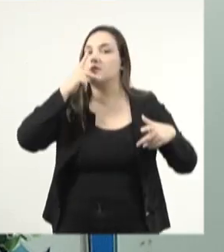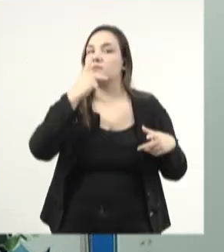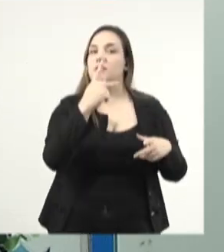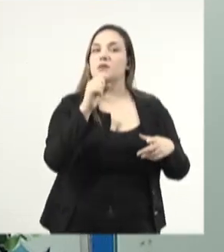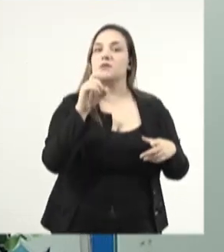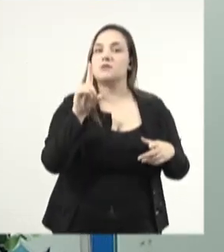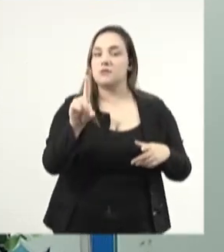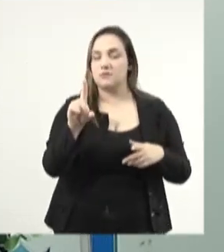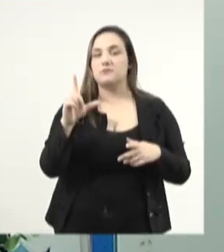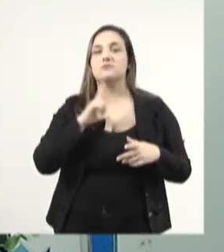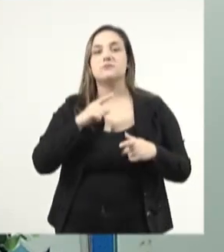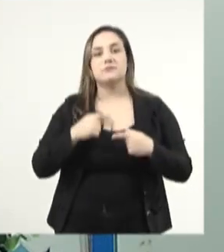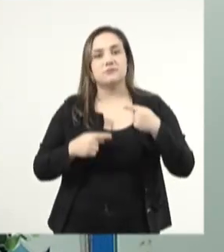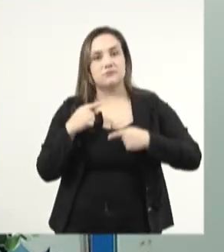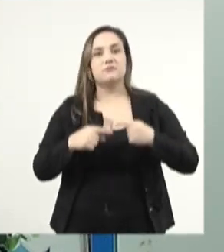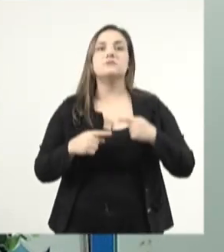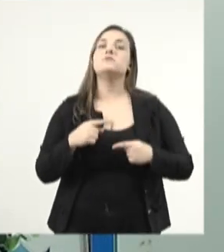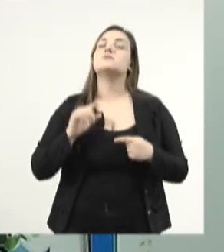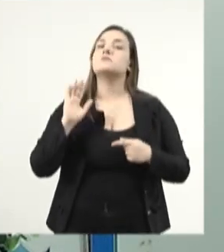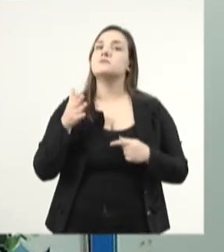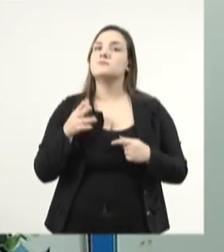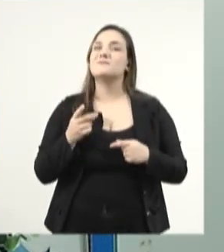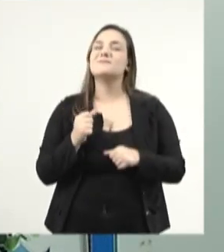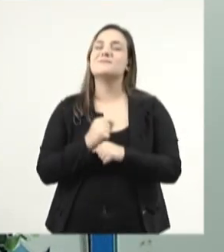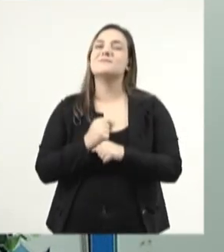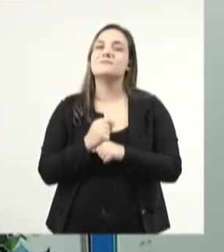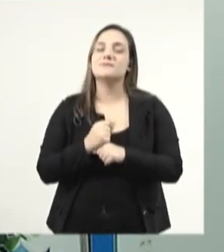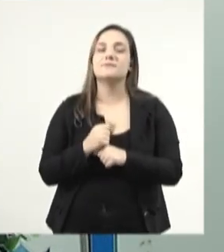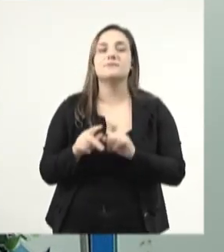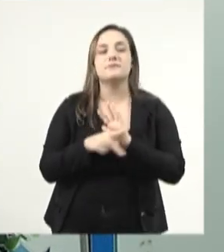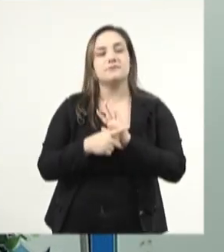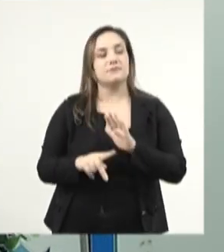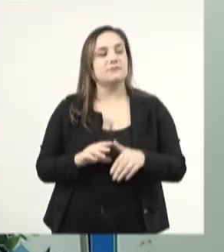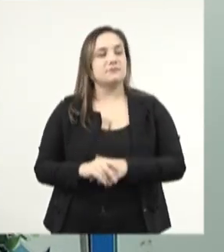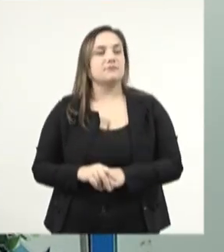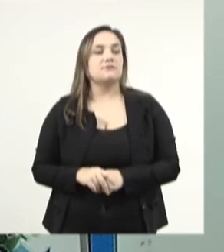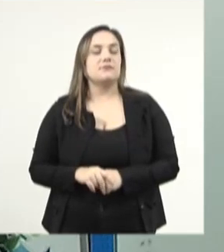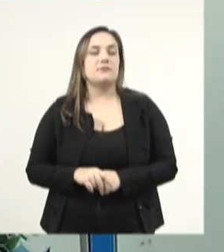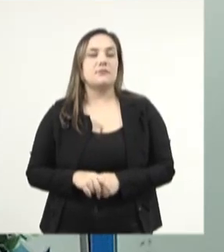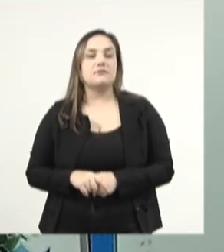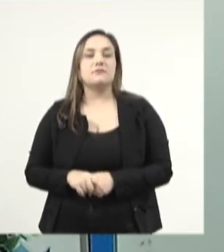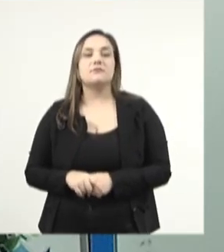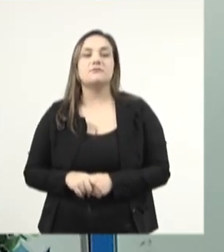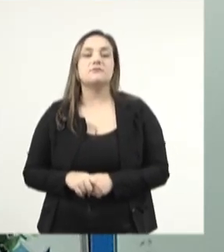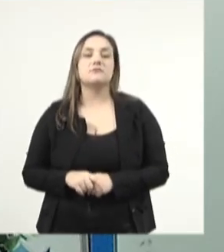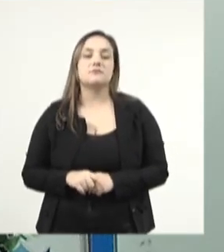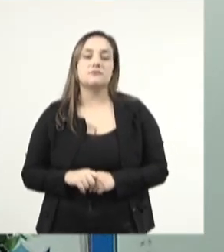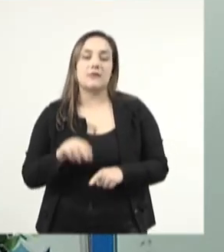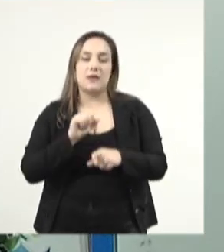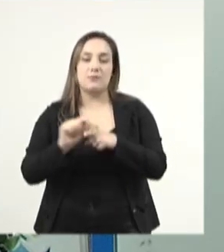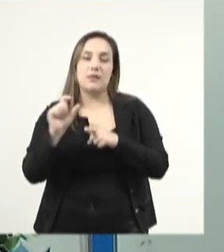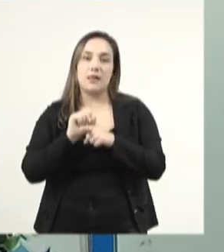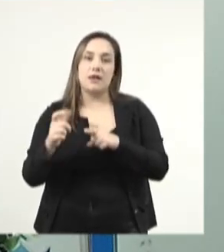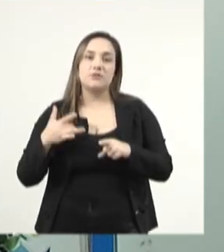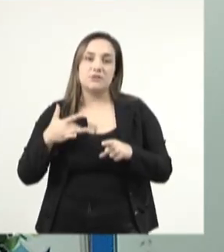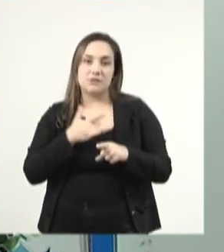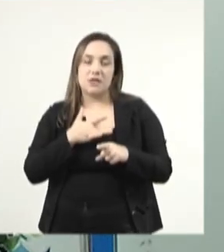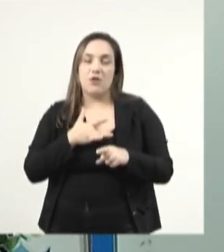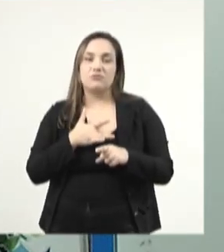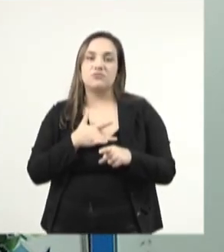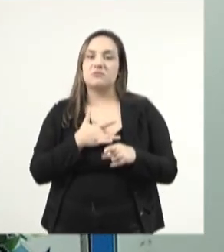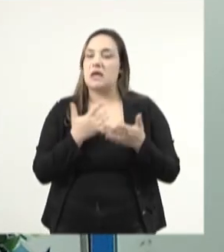PSB. Existe um debate muito longo com relação às negativas dos planos de saúde em oferecerem